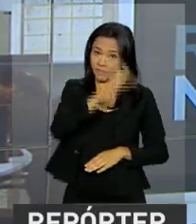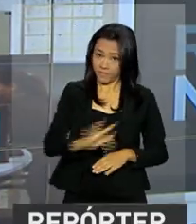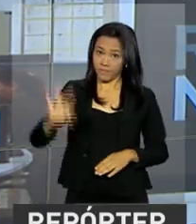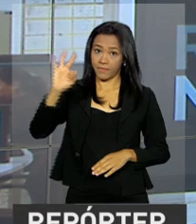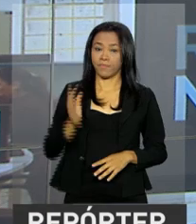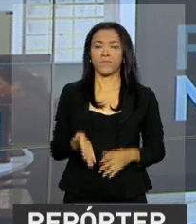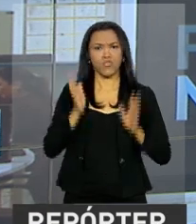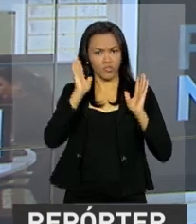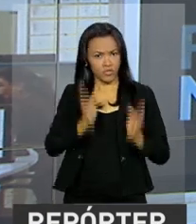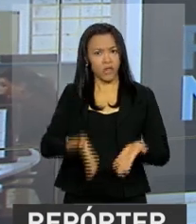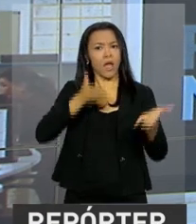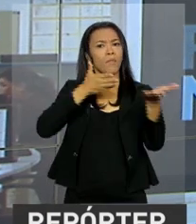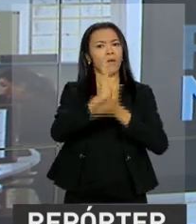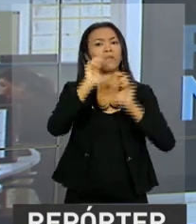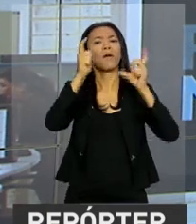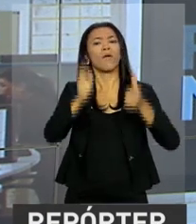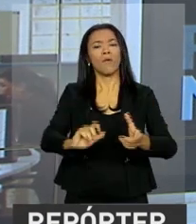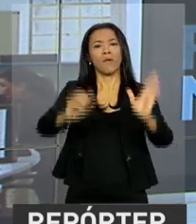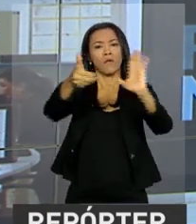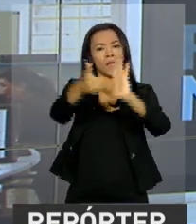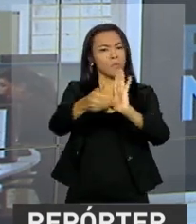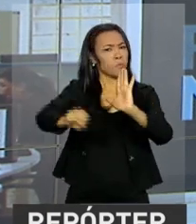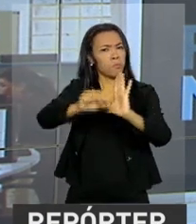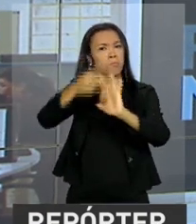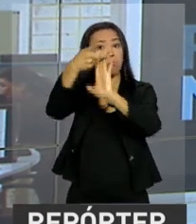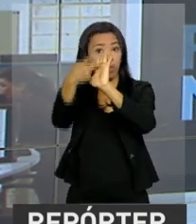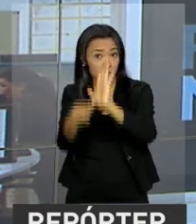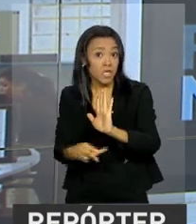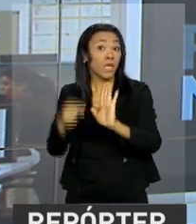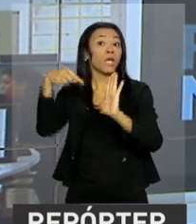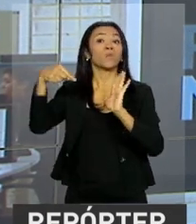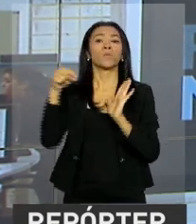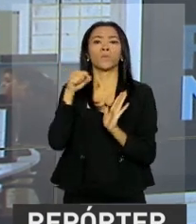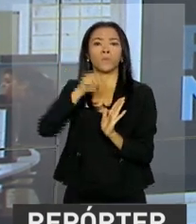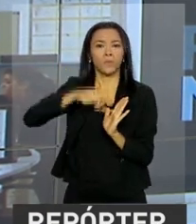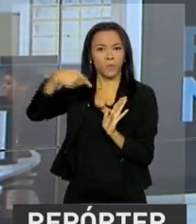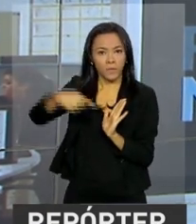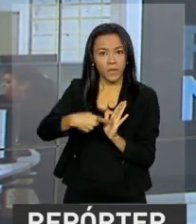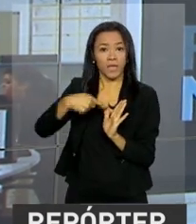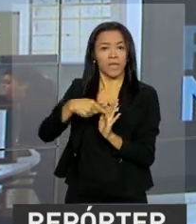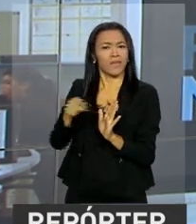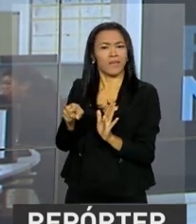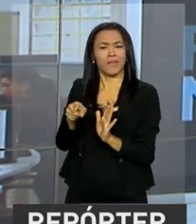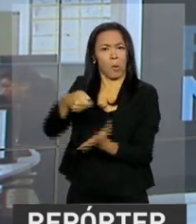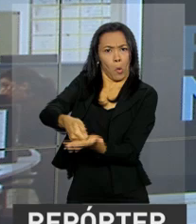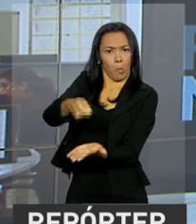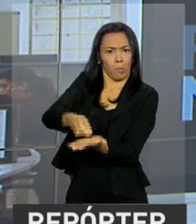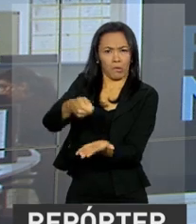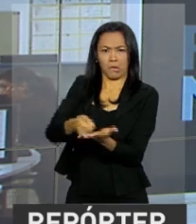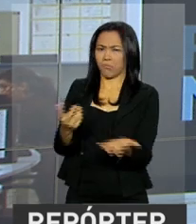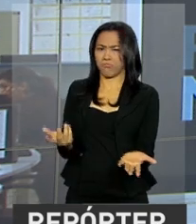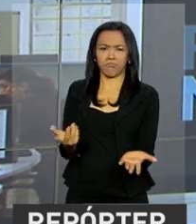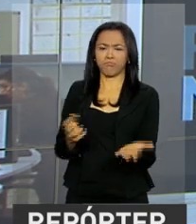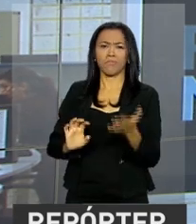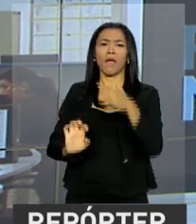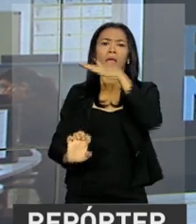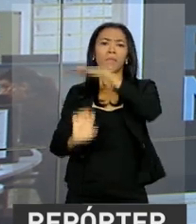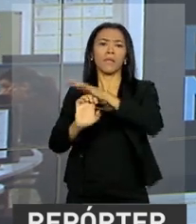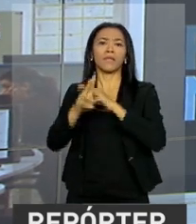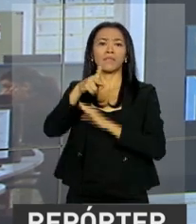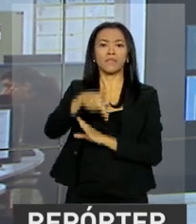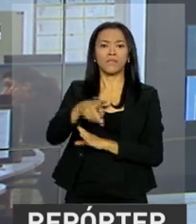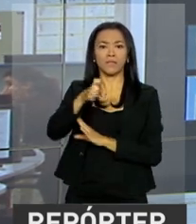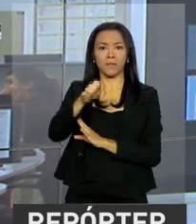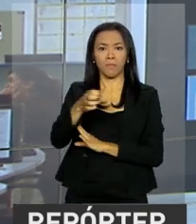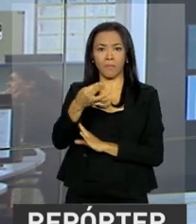Foi aprovado na Câmara dos Deputados o projeto que desobriga a Petrobras de participar de todos os blocos